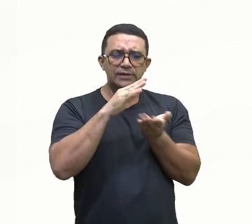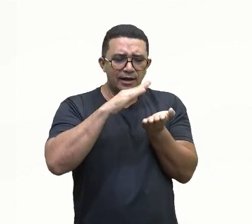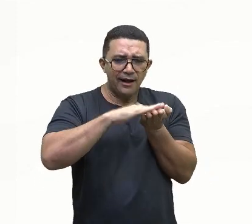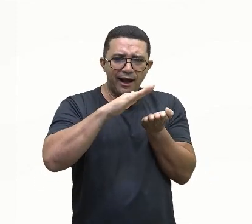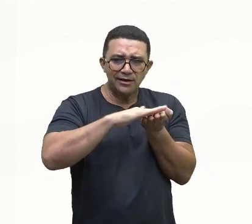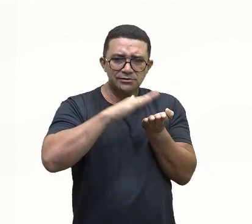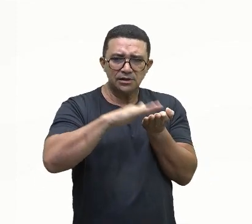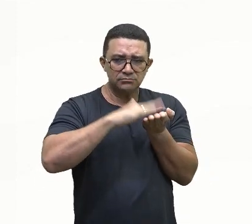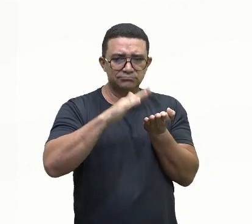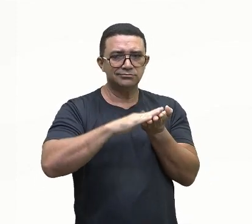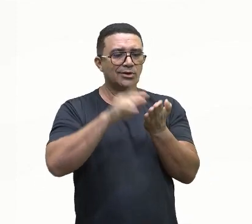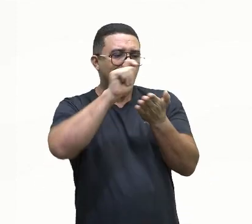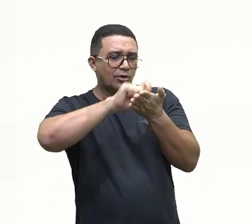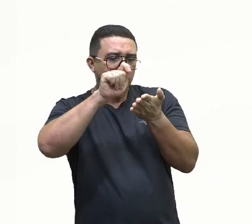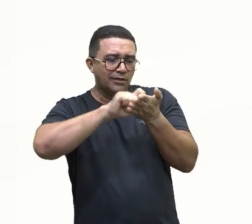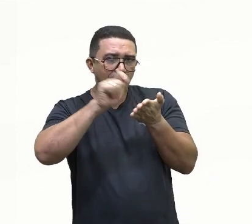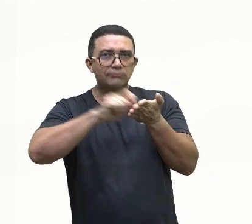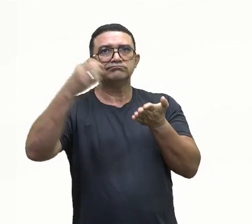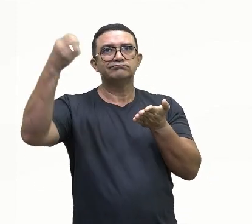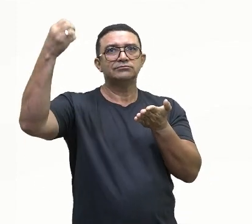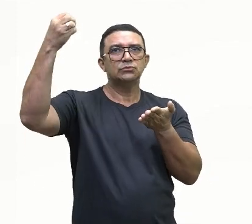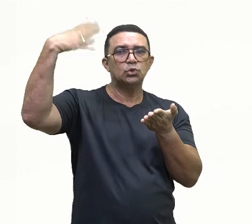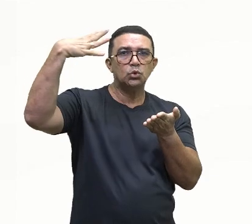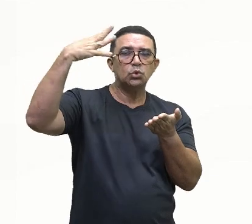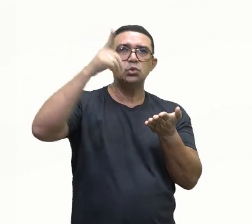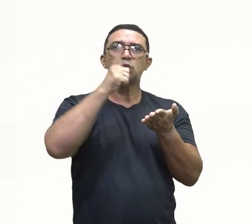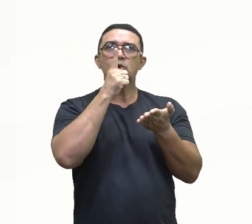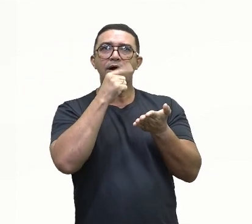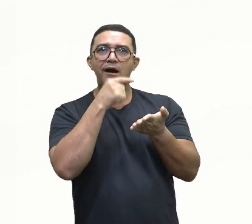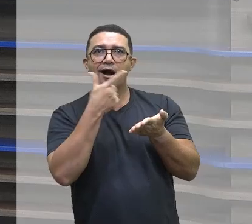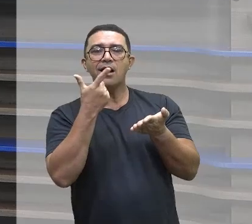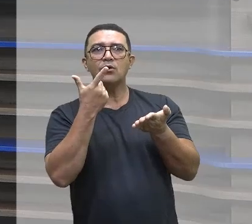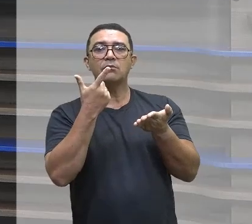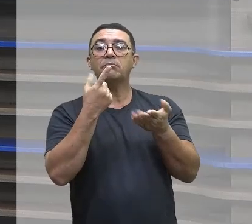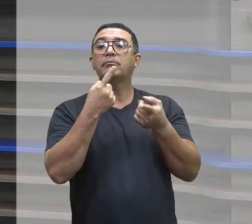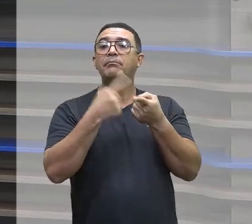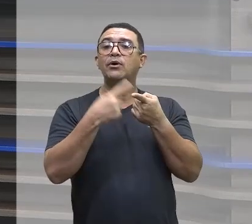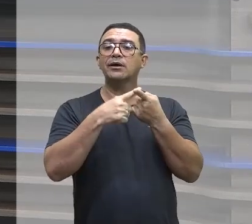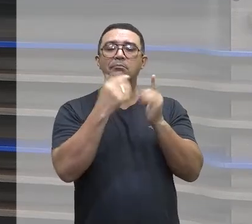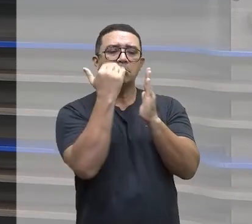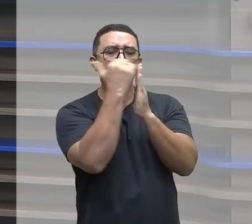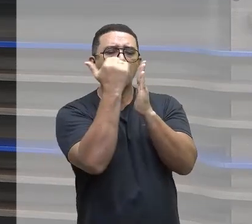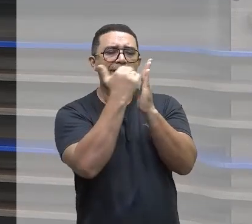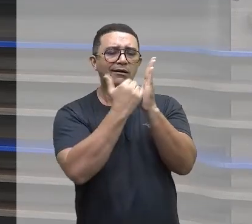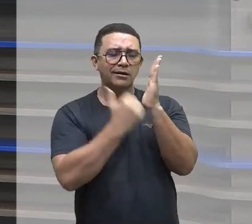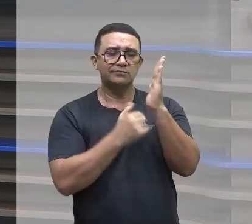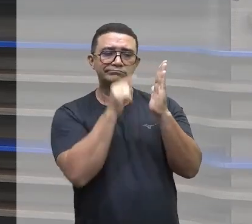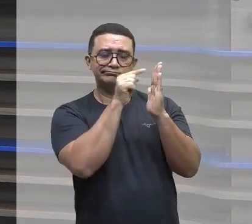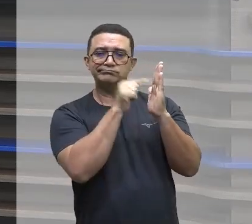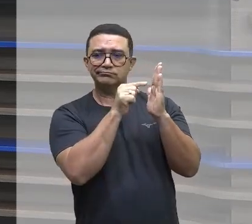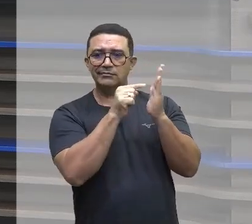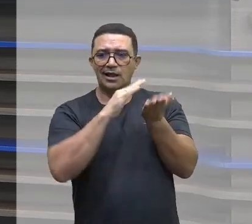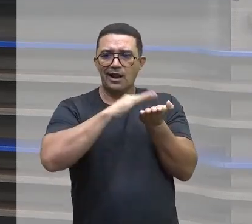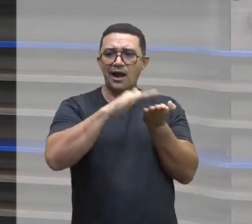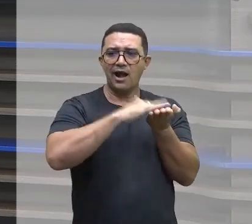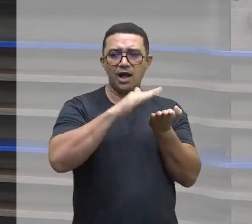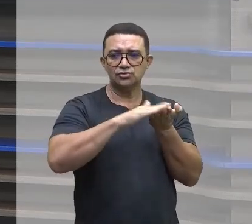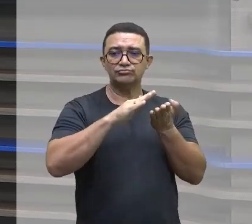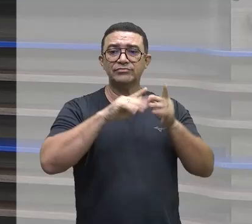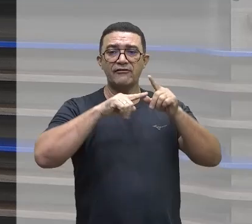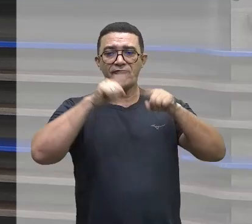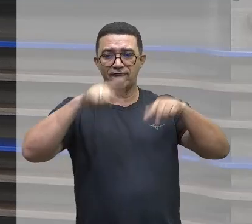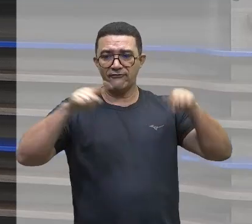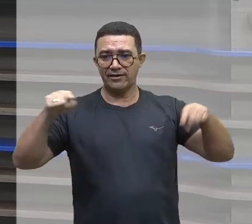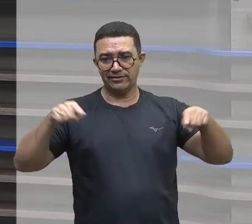gasta, seja a conta de energia, a conta de água, por quê? Esses valores, eles variam, né, dependendo do